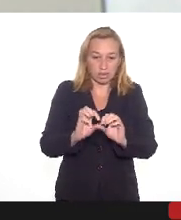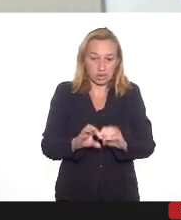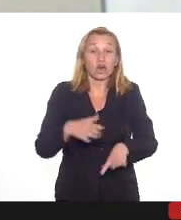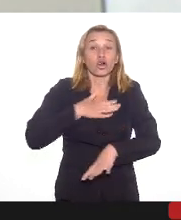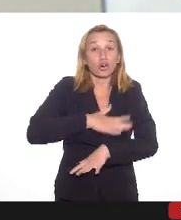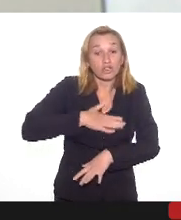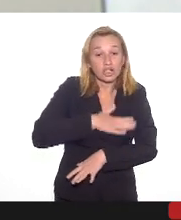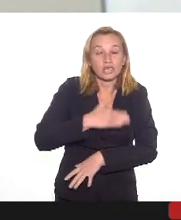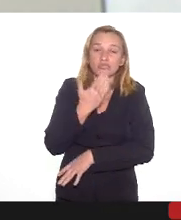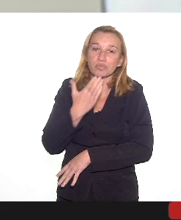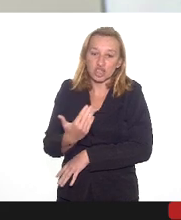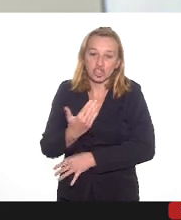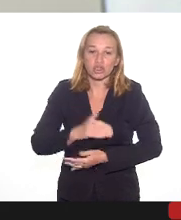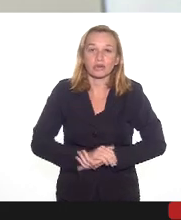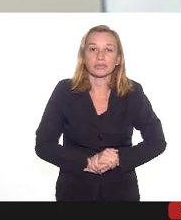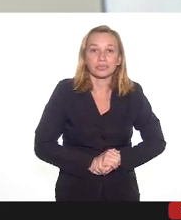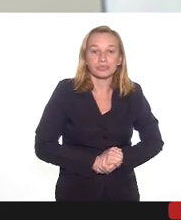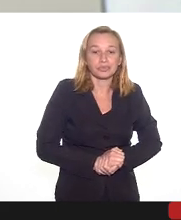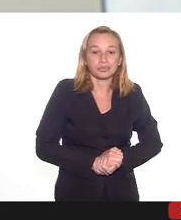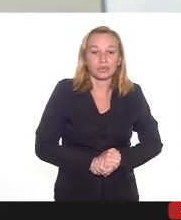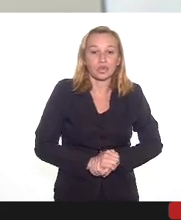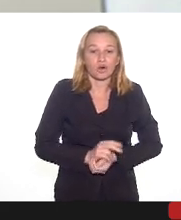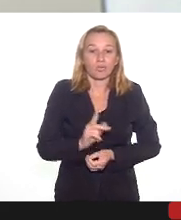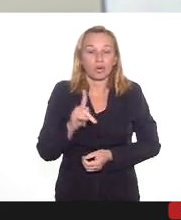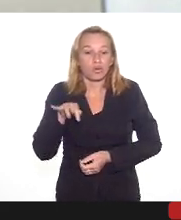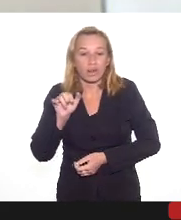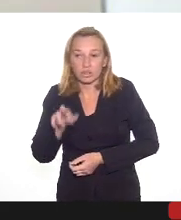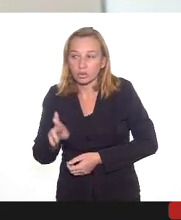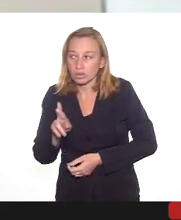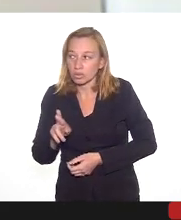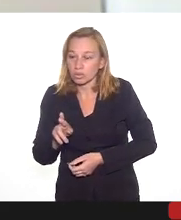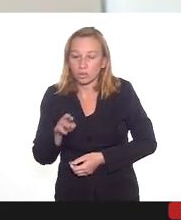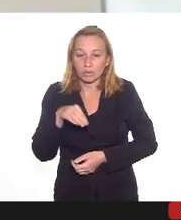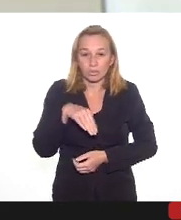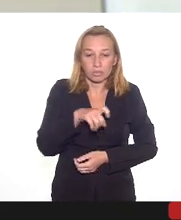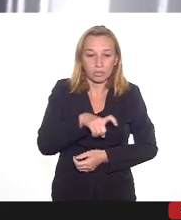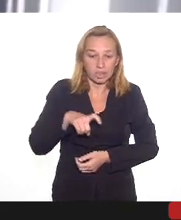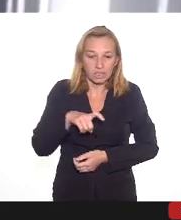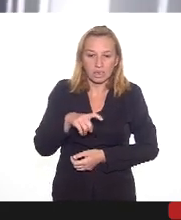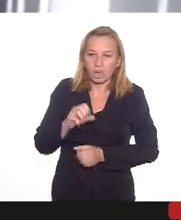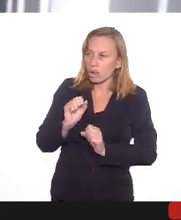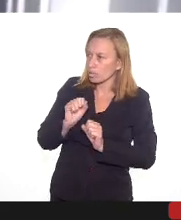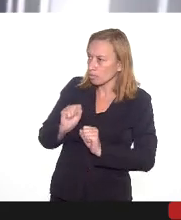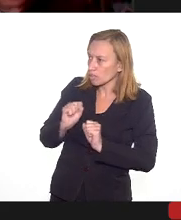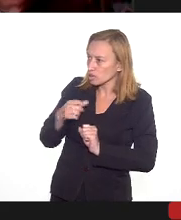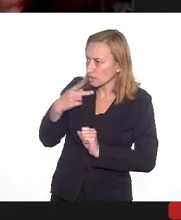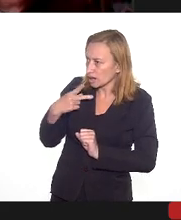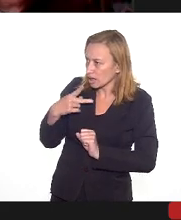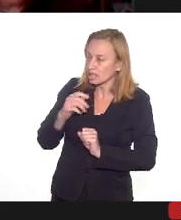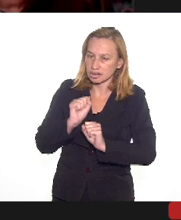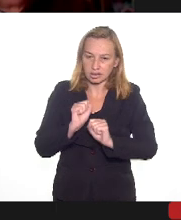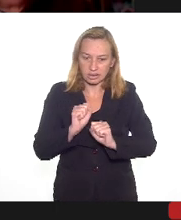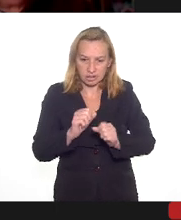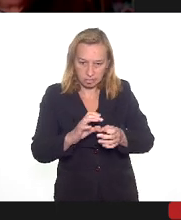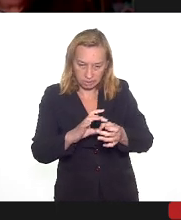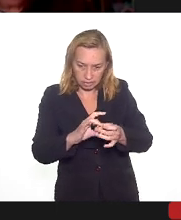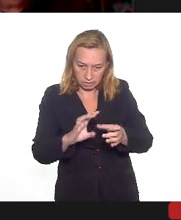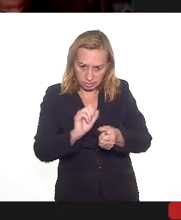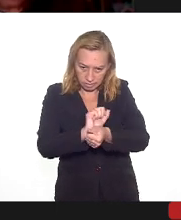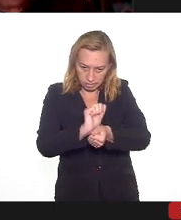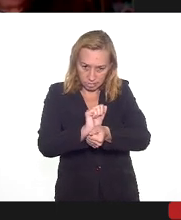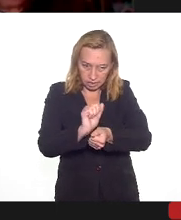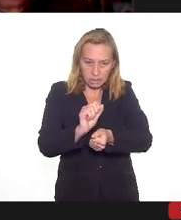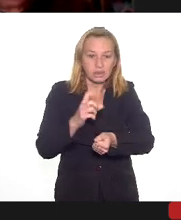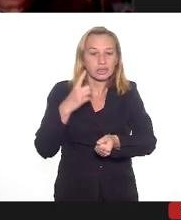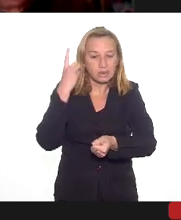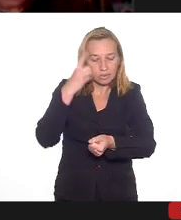Gostaria, então, de pedir que o procurador Marcos... Me permite... Vou passar a palavra para a Vossa Excelência e para a deputada